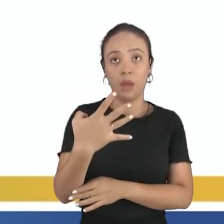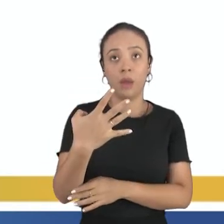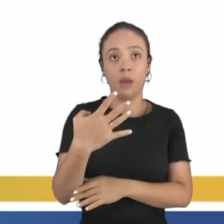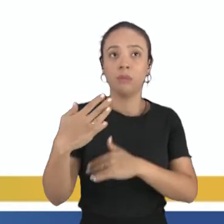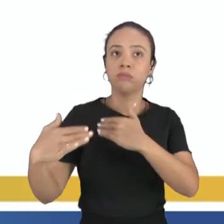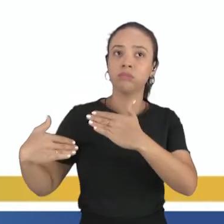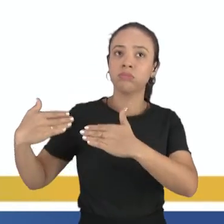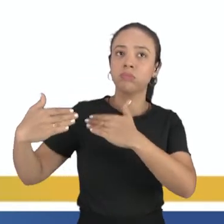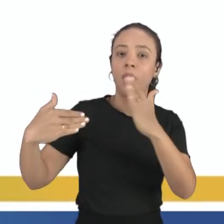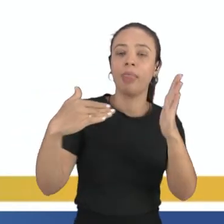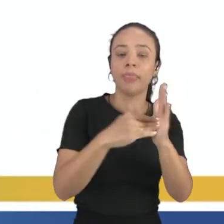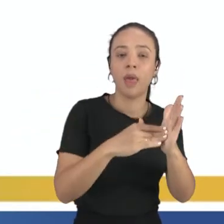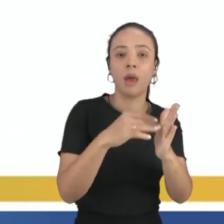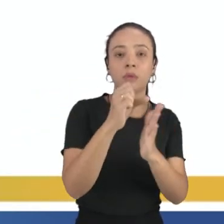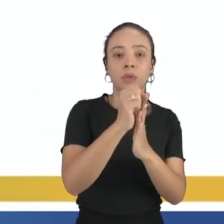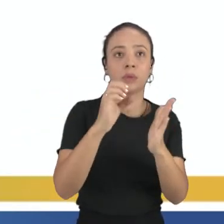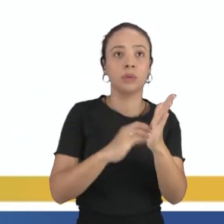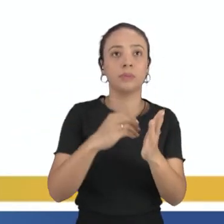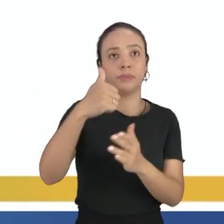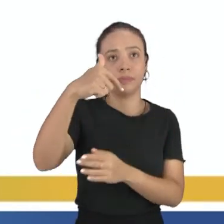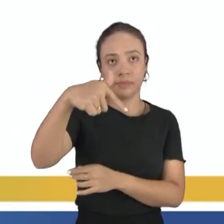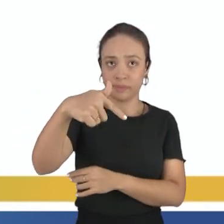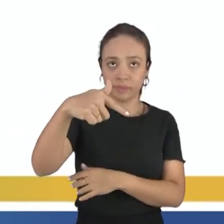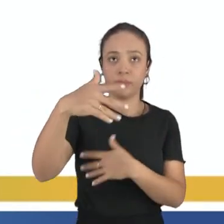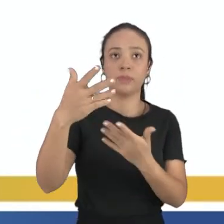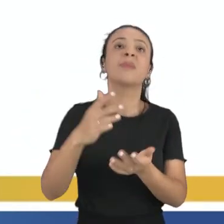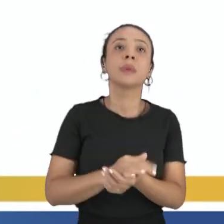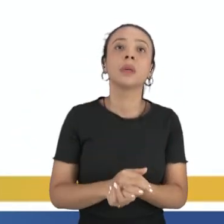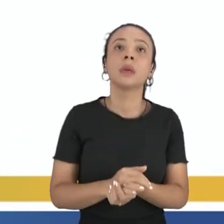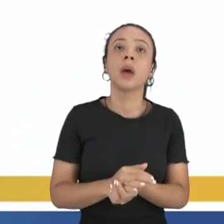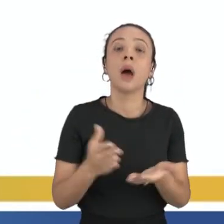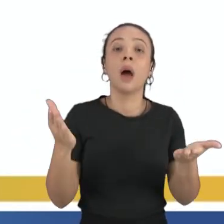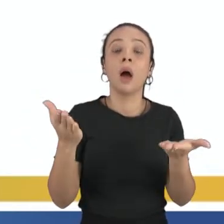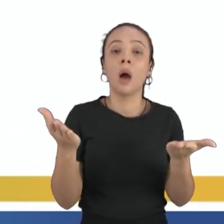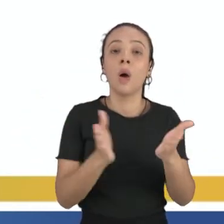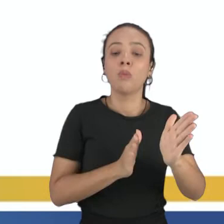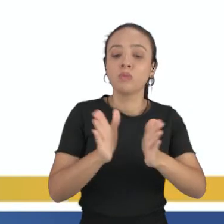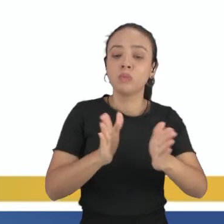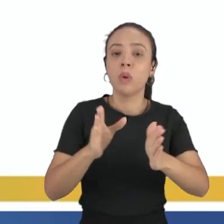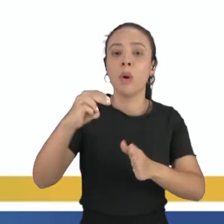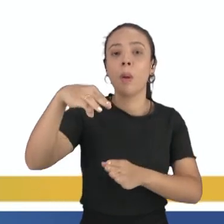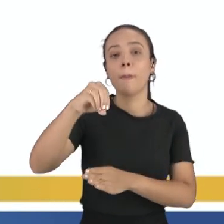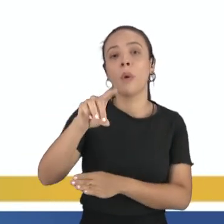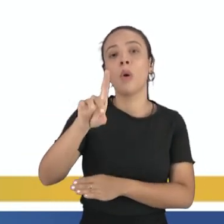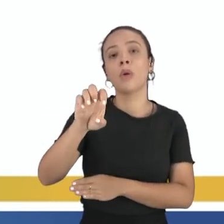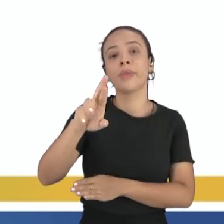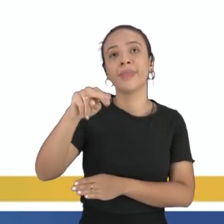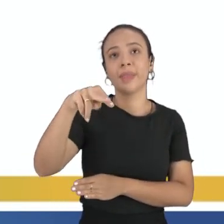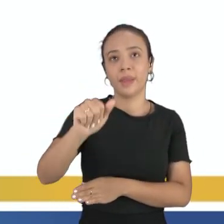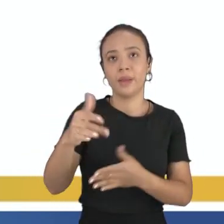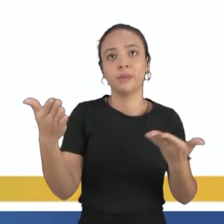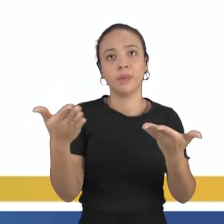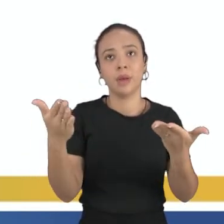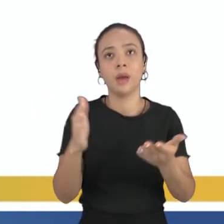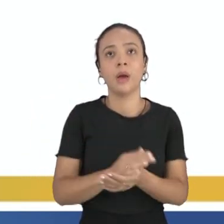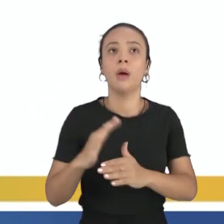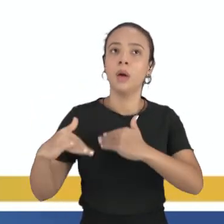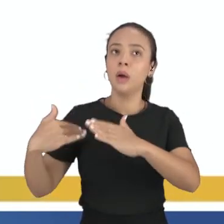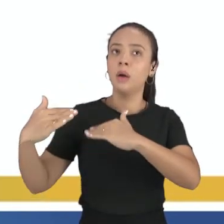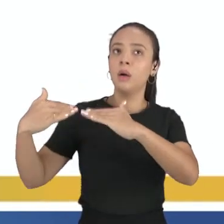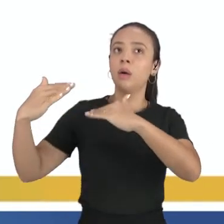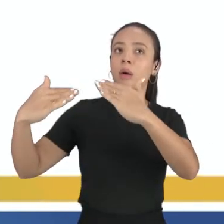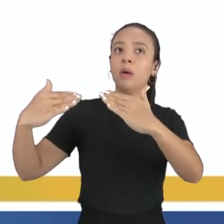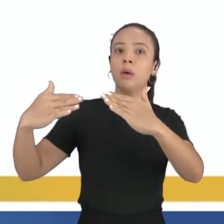e desenvolve-se até o século XVII, compreendendo a chamada Idade Moderna. Nessa fase da história, há